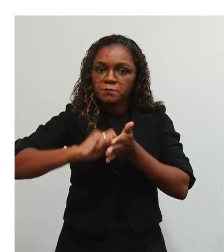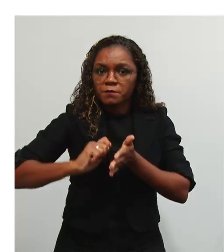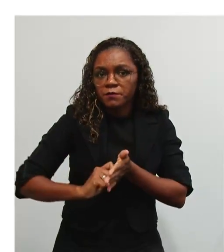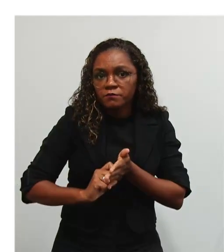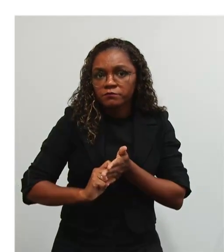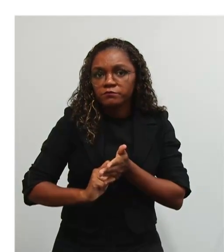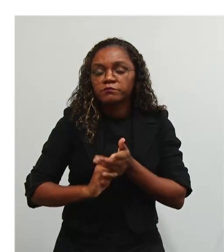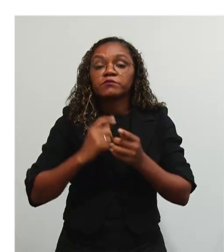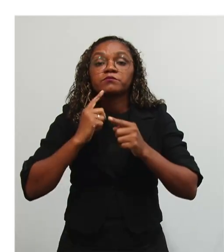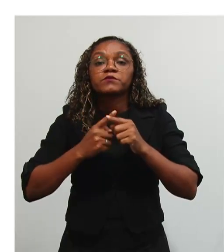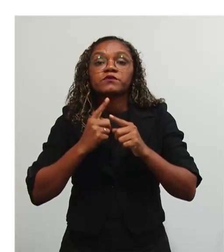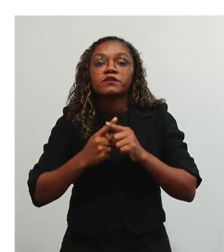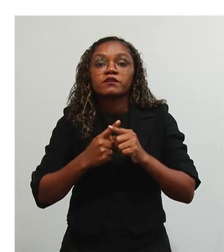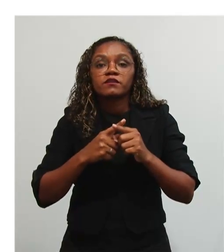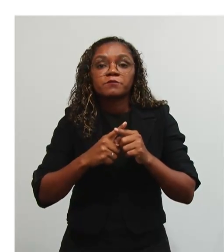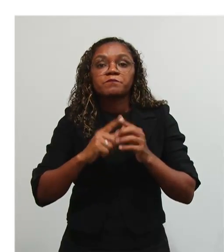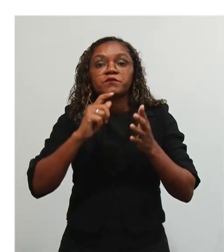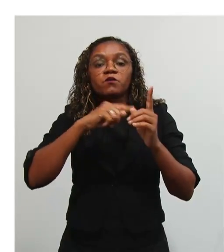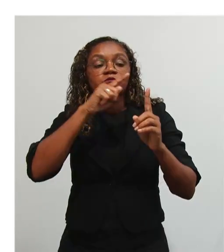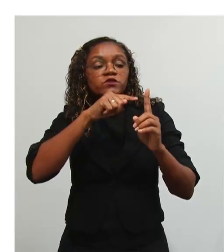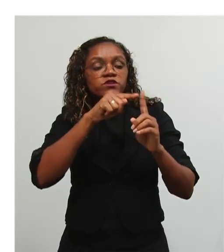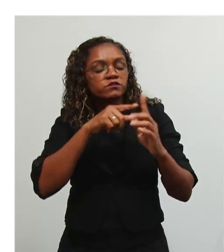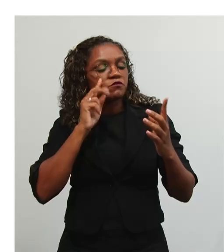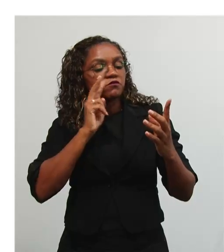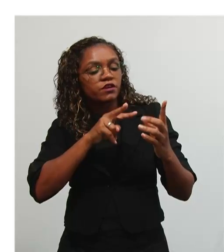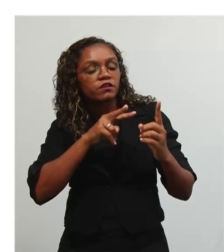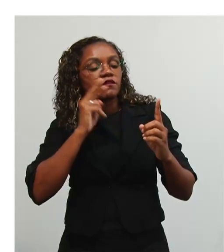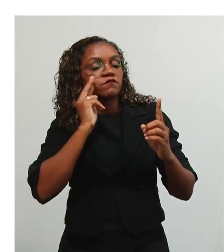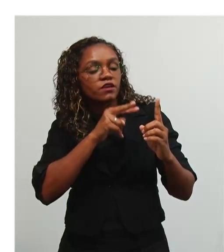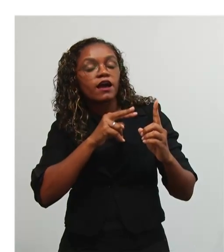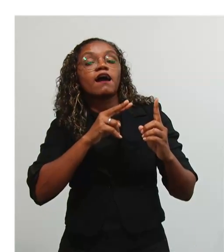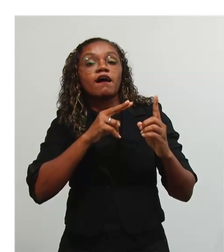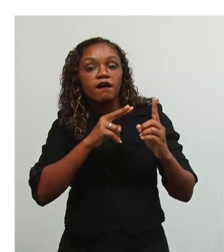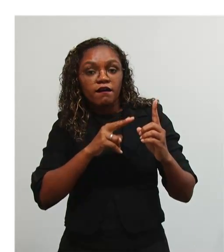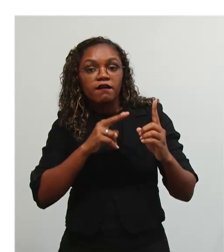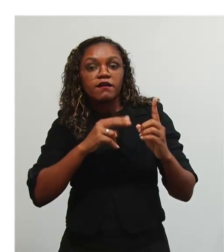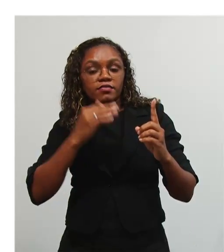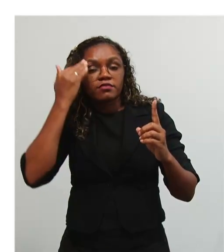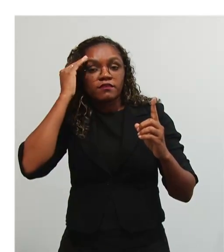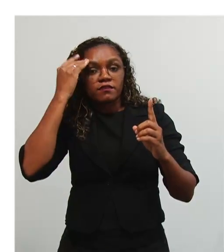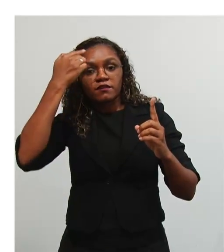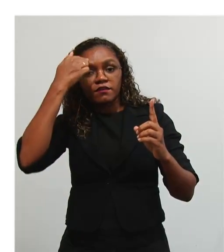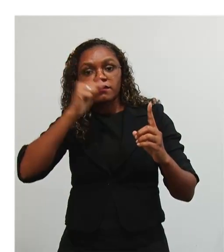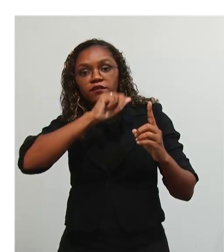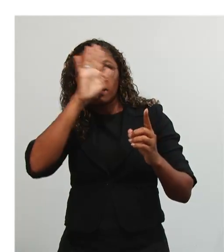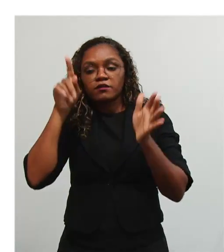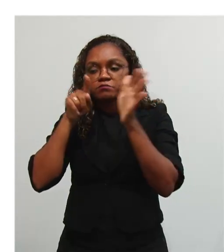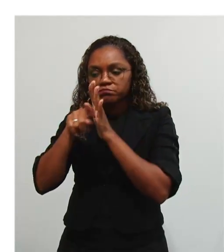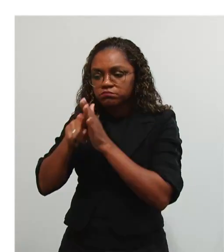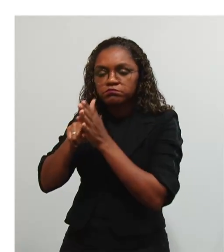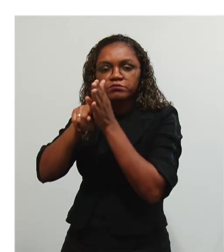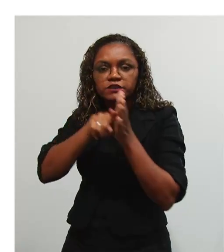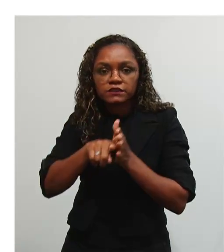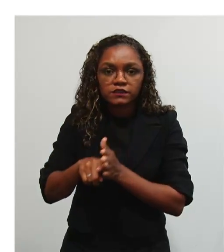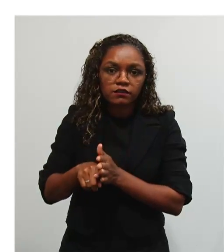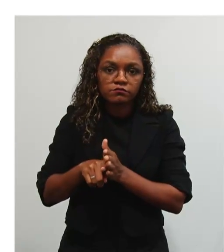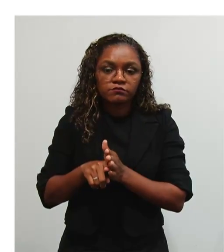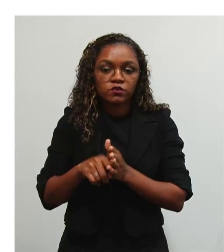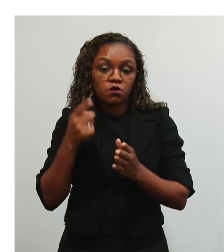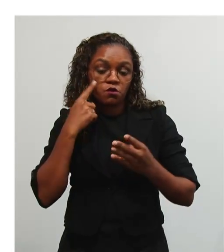todos os pormenores da pesquisa que a gente vai fazer. Então, aqui tem 3